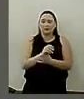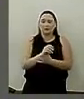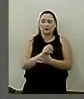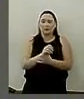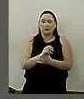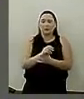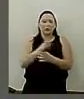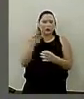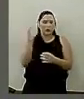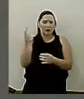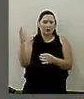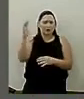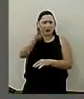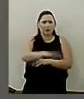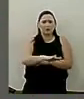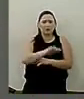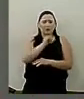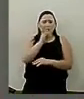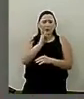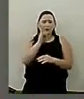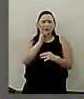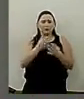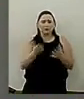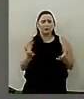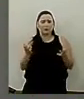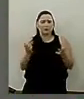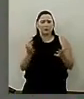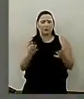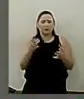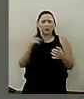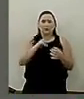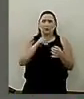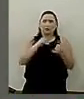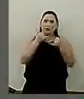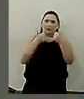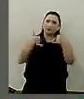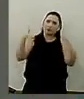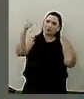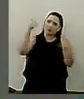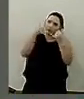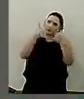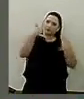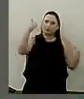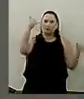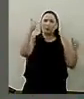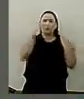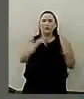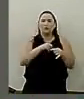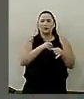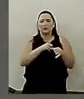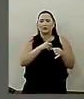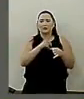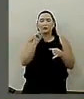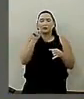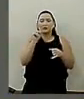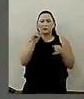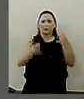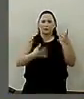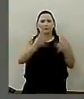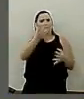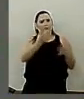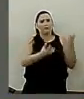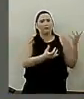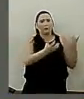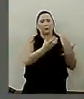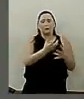nada. E ela caiu trazendo fio e mais não sei o quê, e começou até um incêndio no pasto que estava do outro lado da